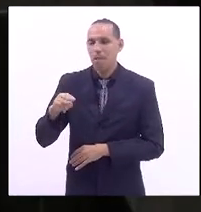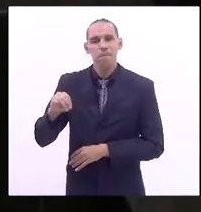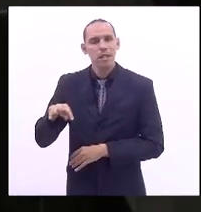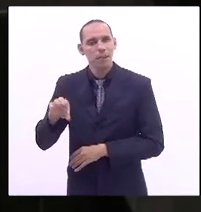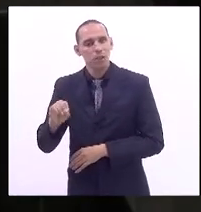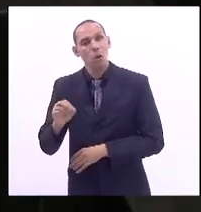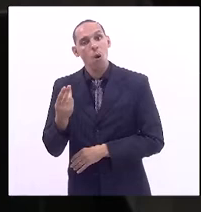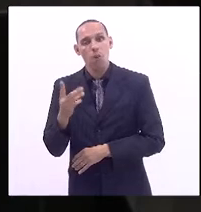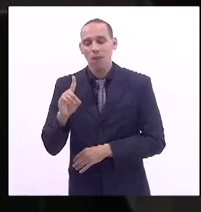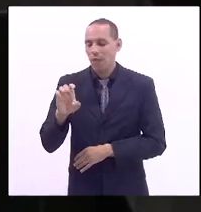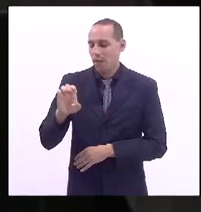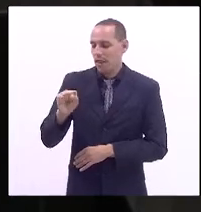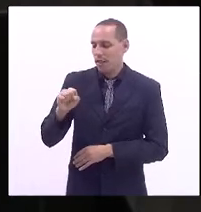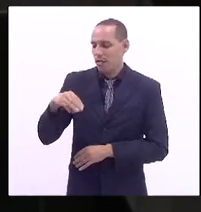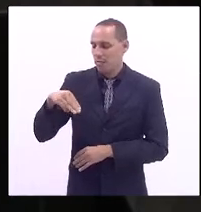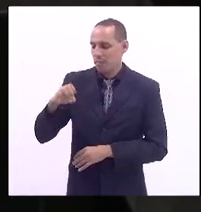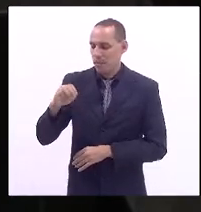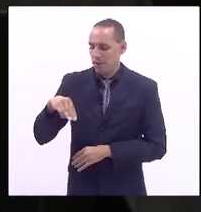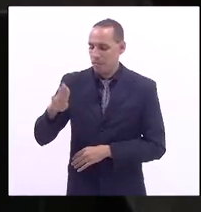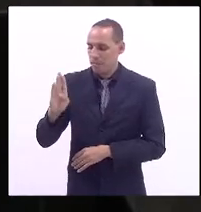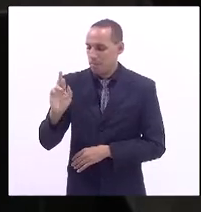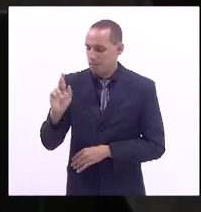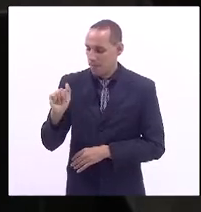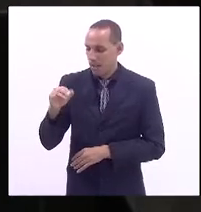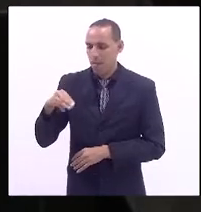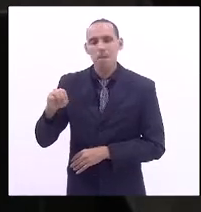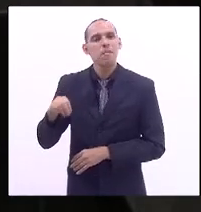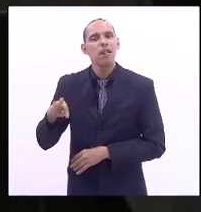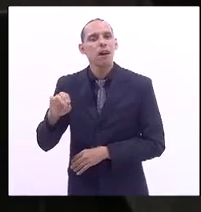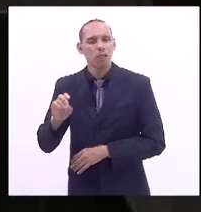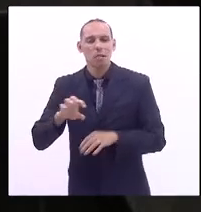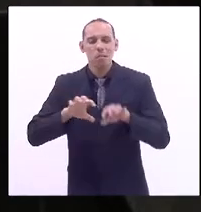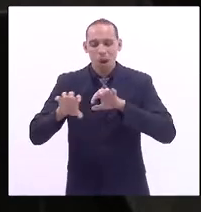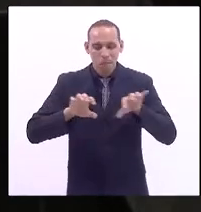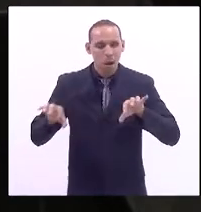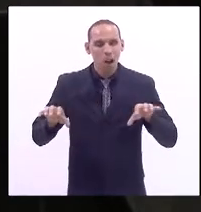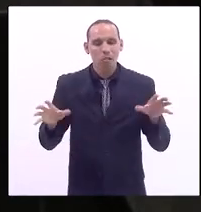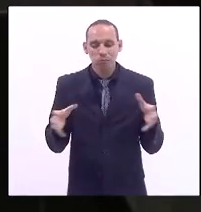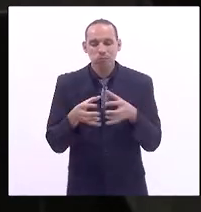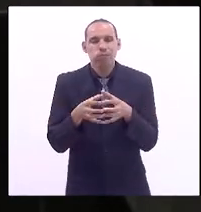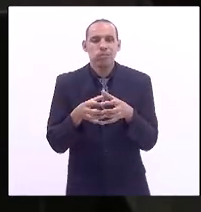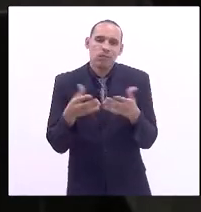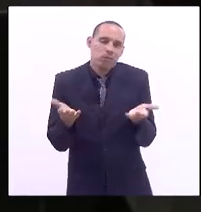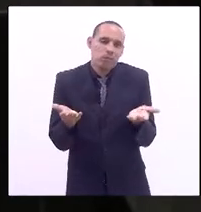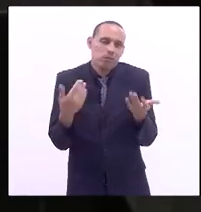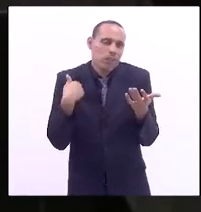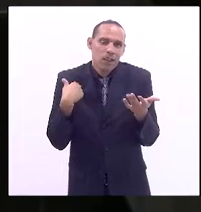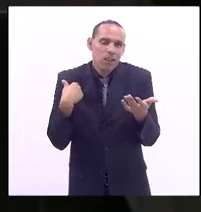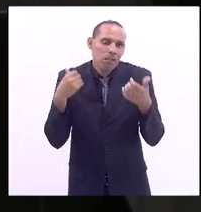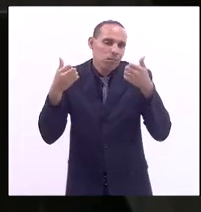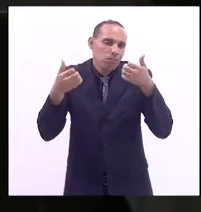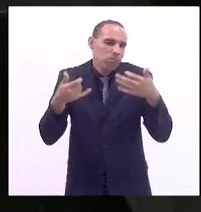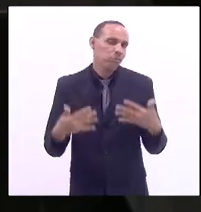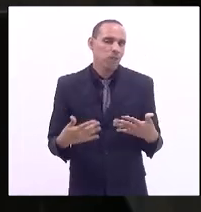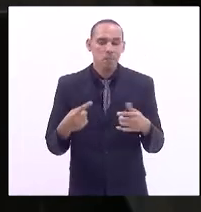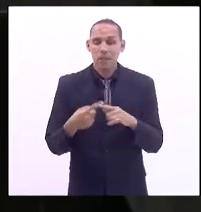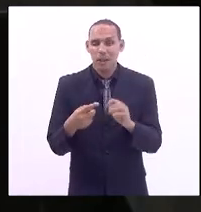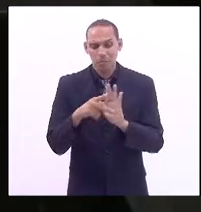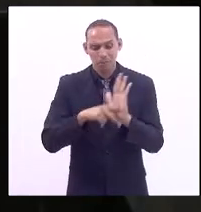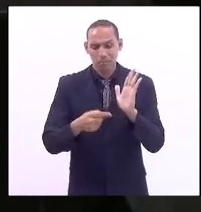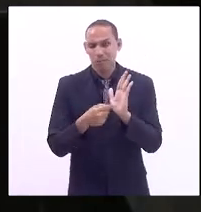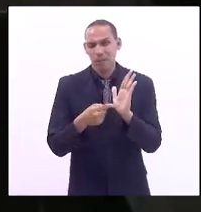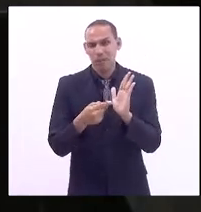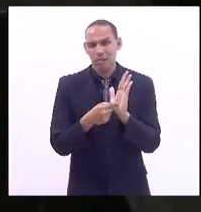diz é decerto não queria dar esse depoimento Exatamente porque achei esse projeto